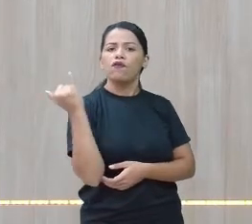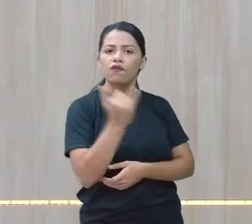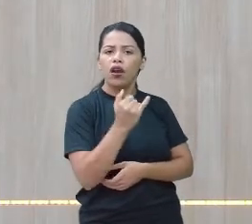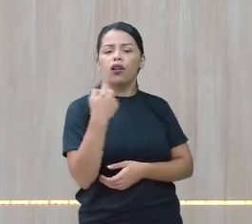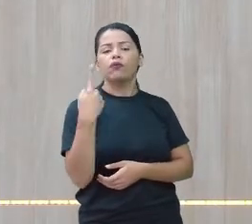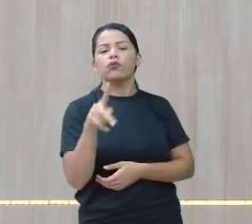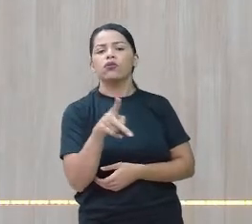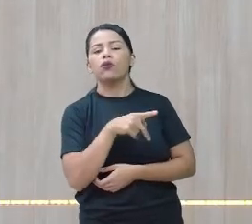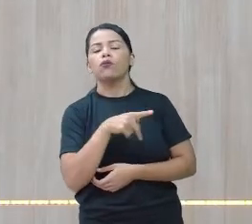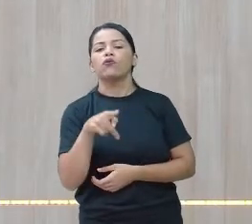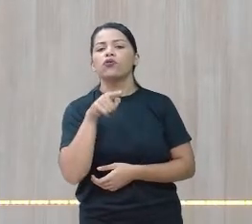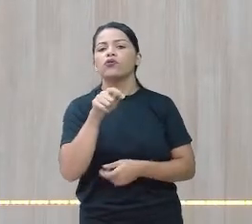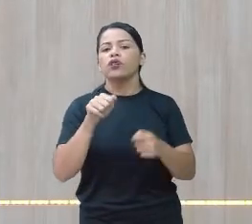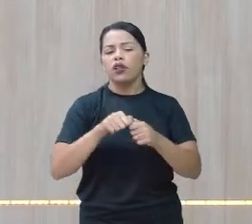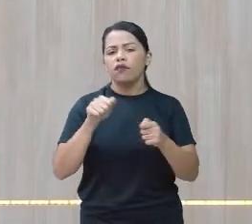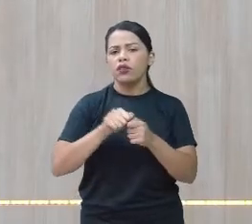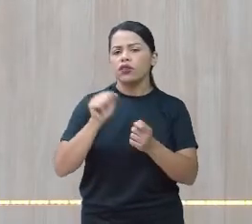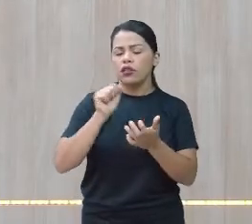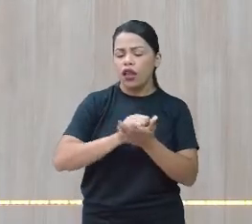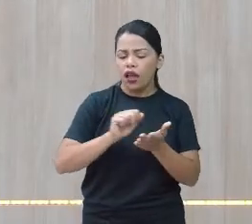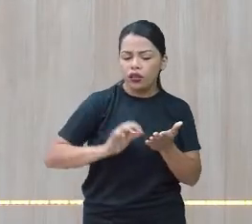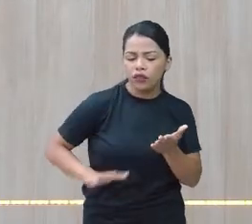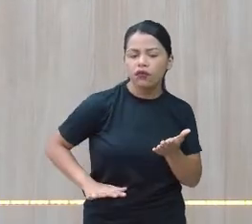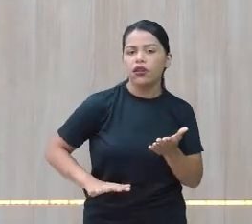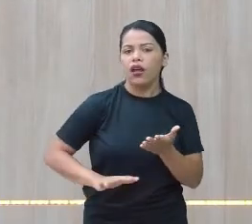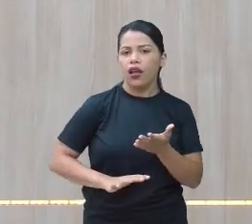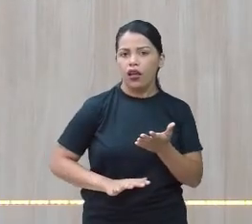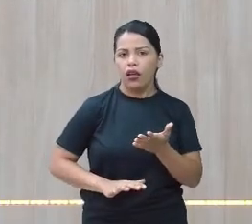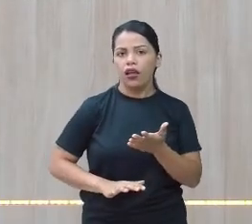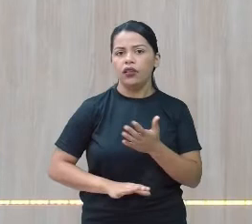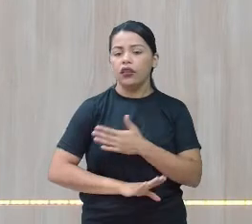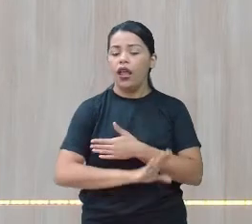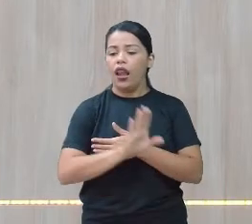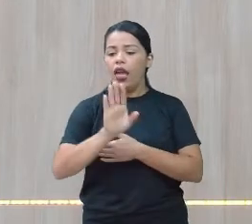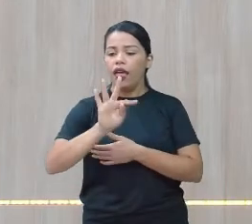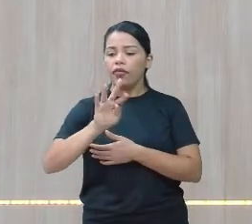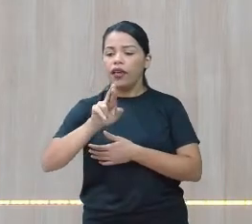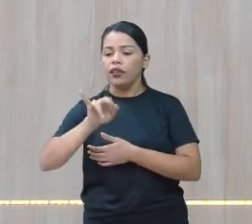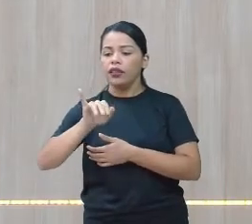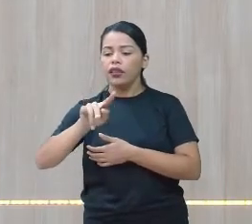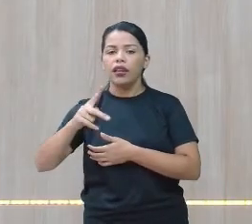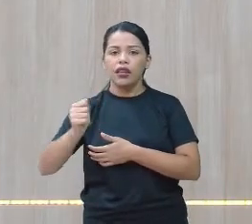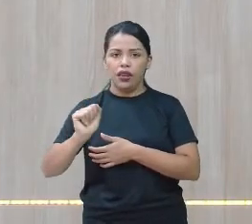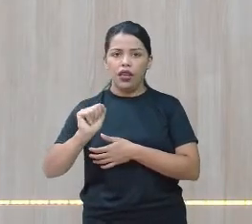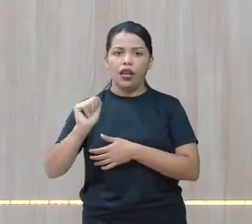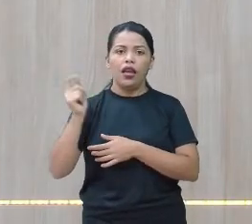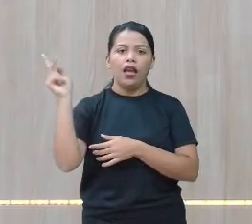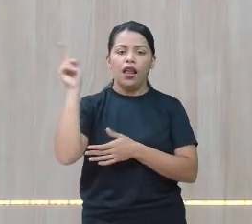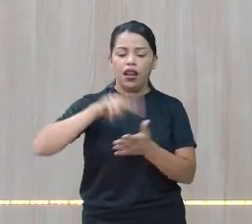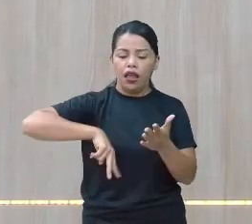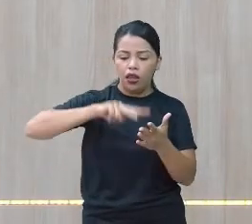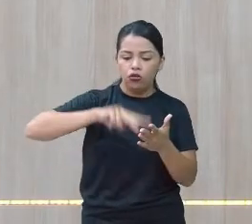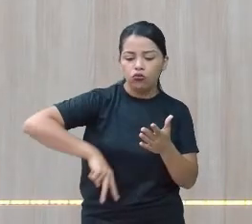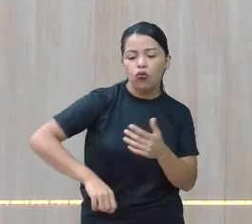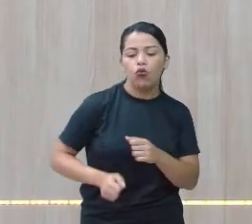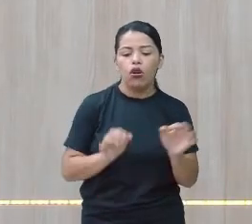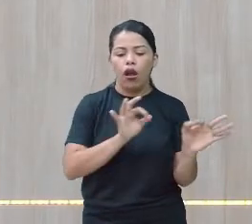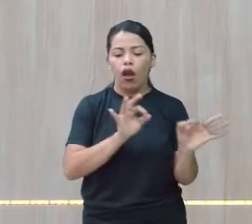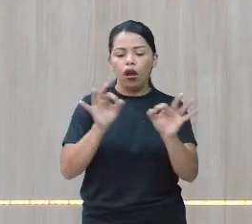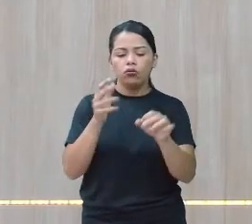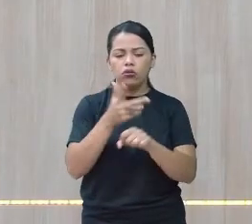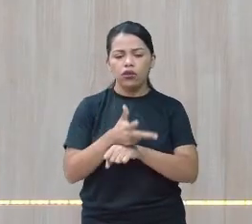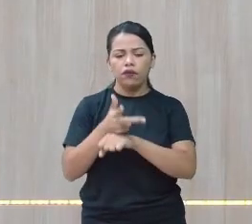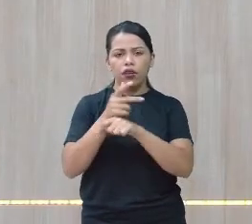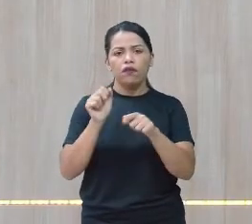fazendo, além das atividades, que atividades? Lá da trilha, a leitura, assistir os vídeos, fazer atividade